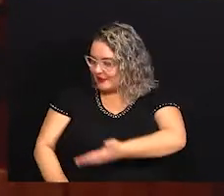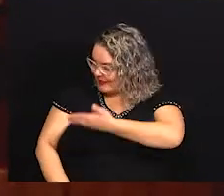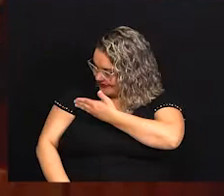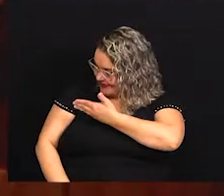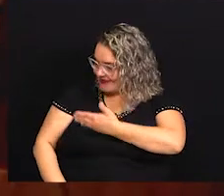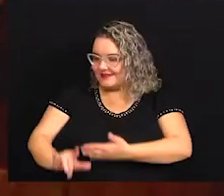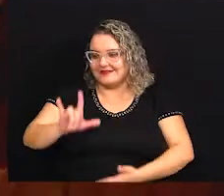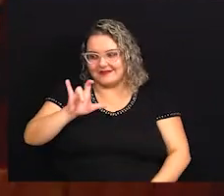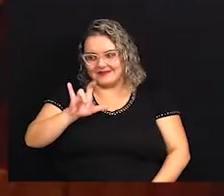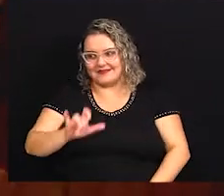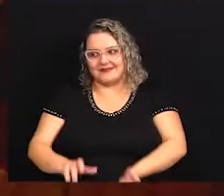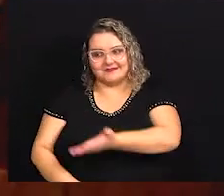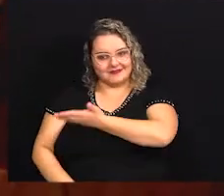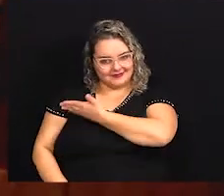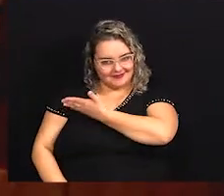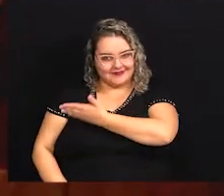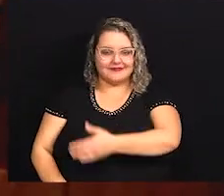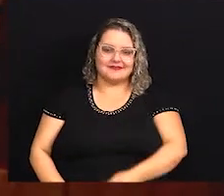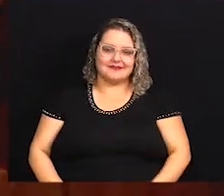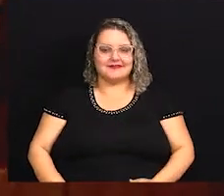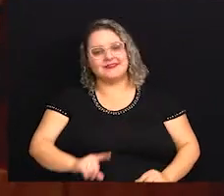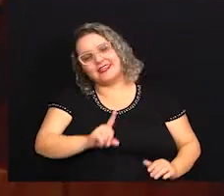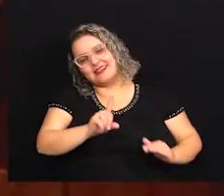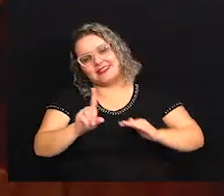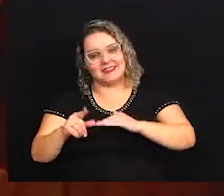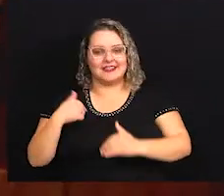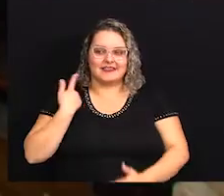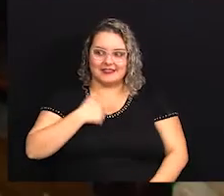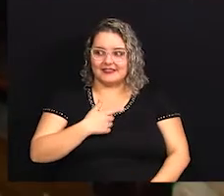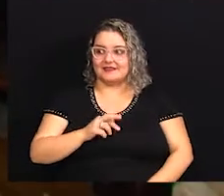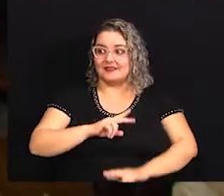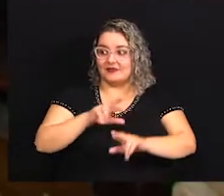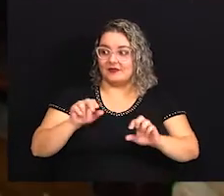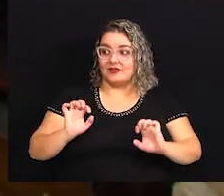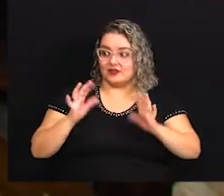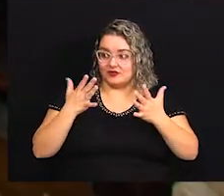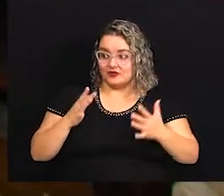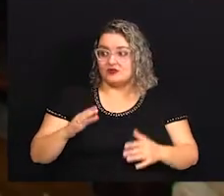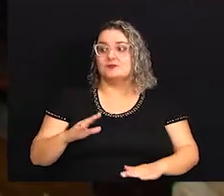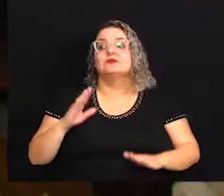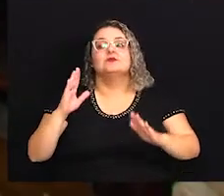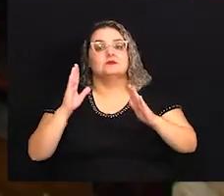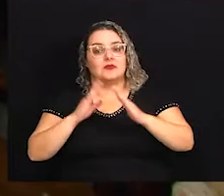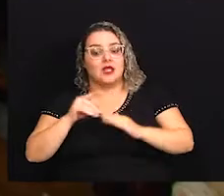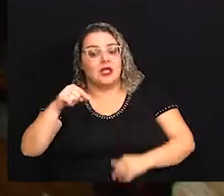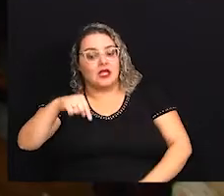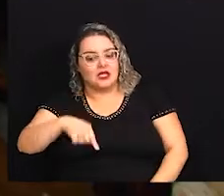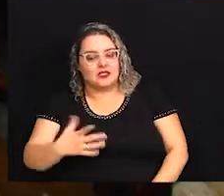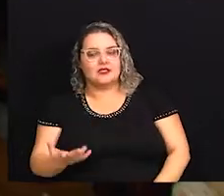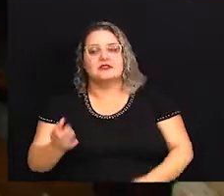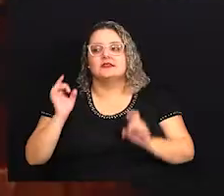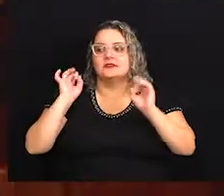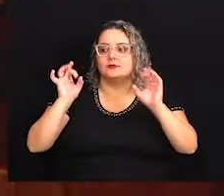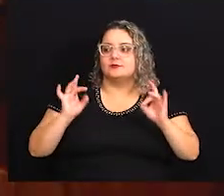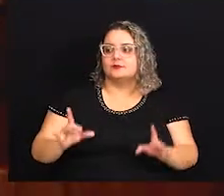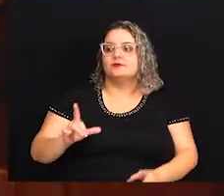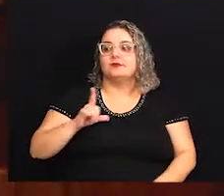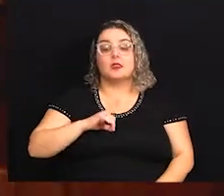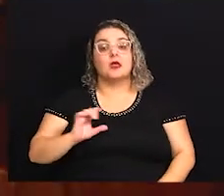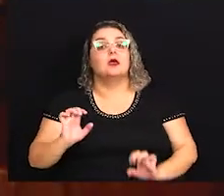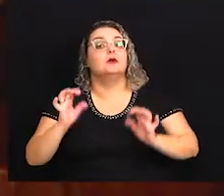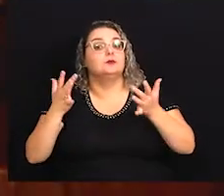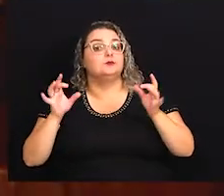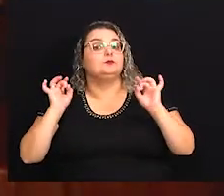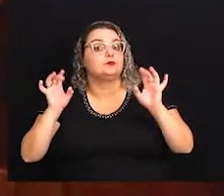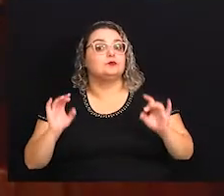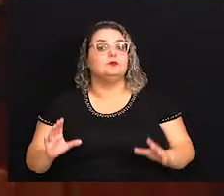3308-2014, Instagram Milord Taverna. Segue a gente lá. Tem vários eventos acontecendo também na casa, sim, eventos especiais, a gente, né? Tem